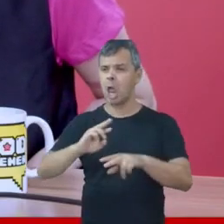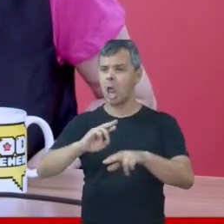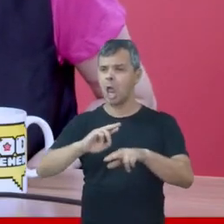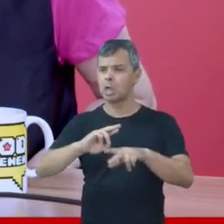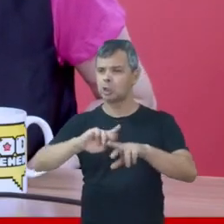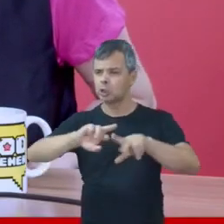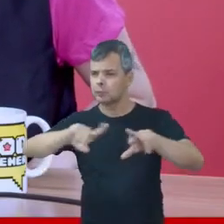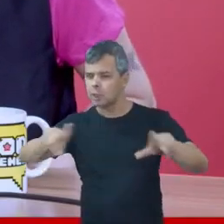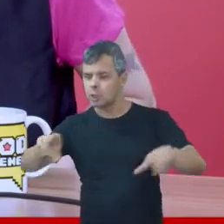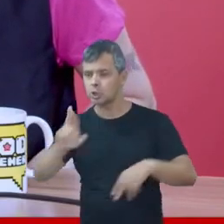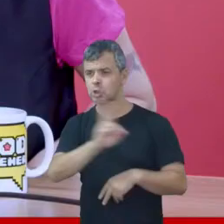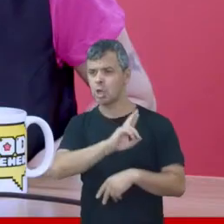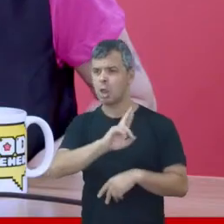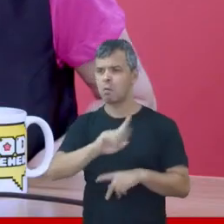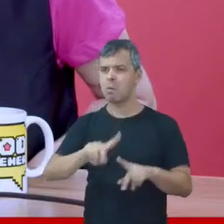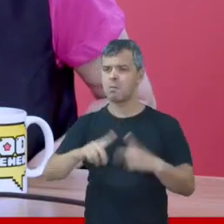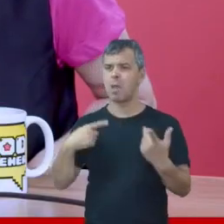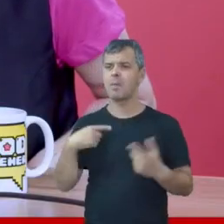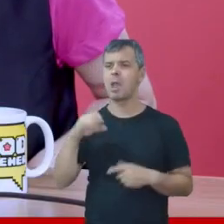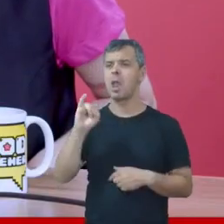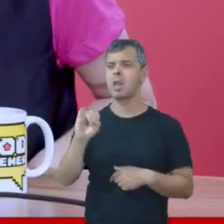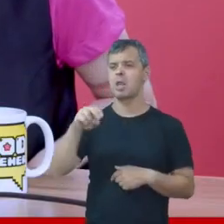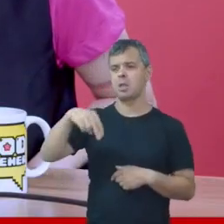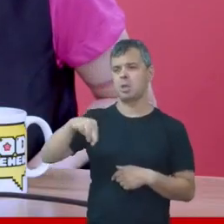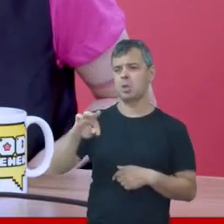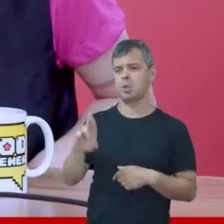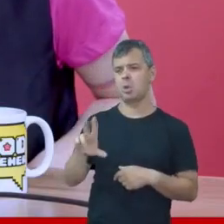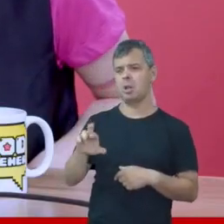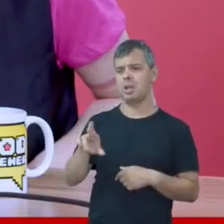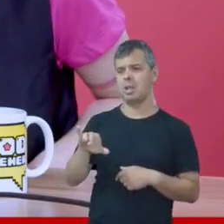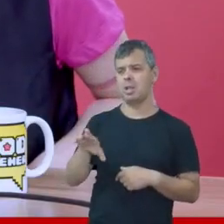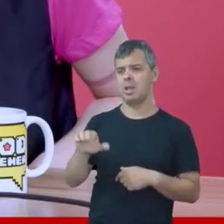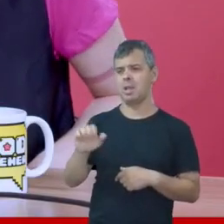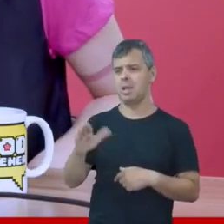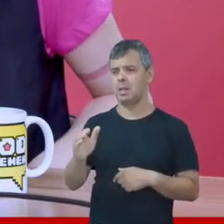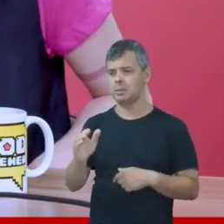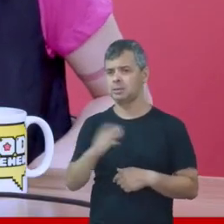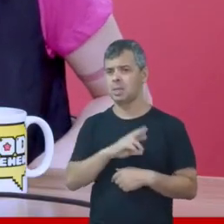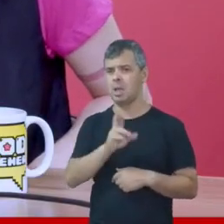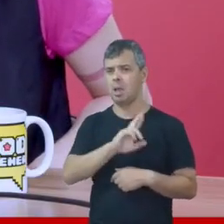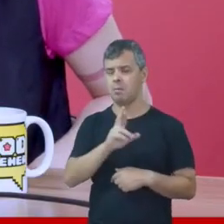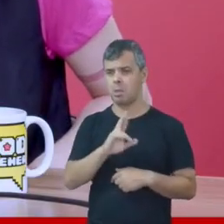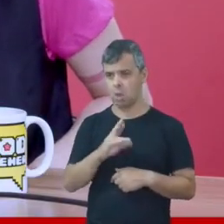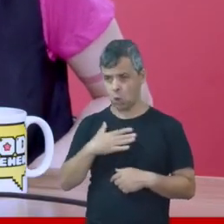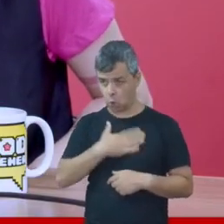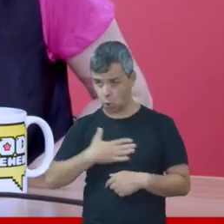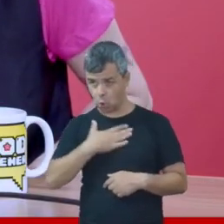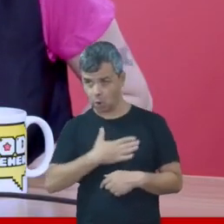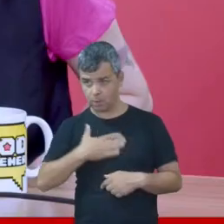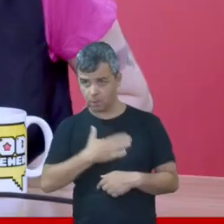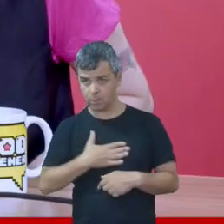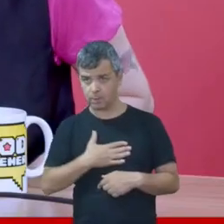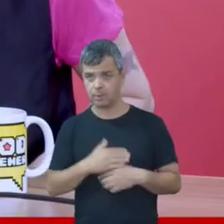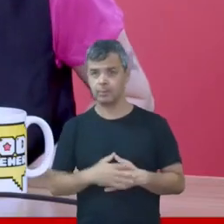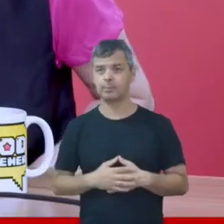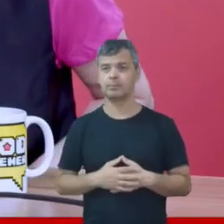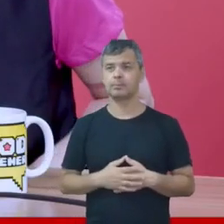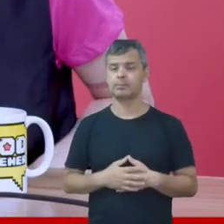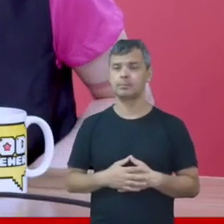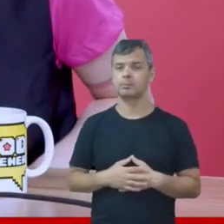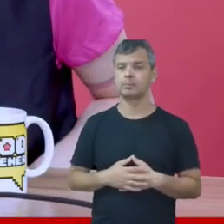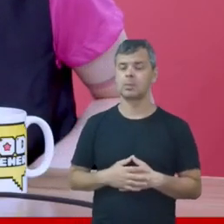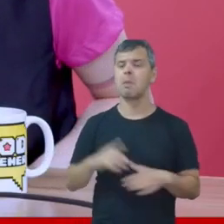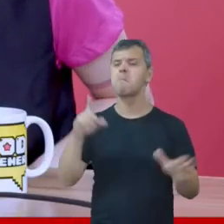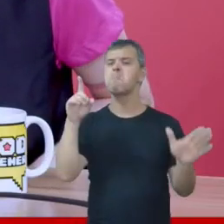religiosa. Muito. Combate à intolerância religiosa. Eu tô adorando o programa de hoje, gente. Vocês estão adorando? Porque a gente tá adorando muito. E